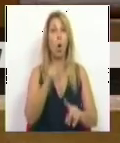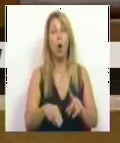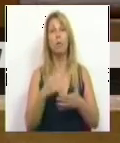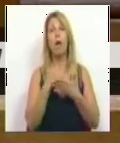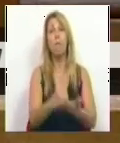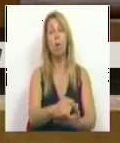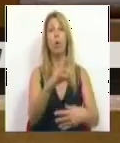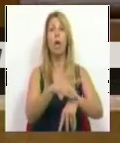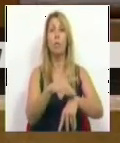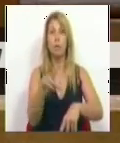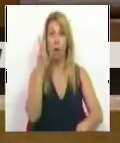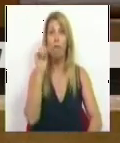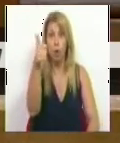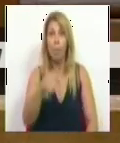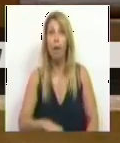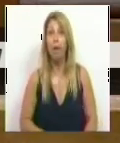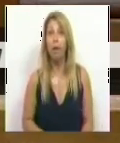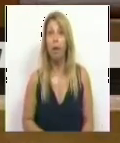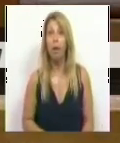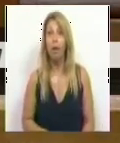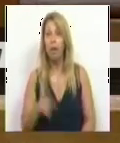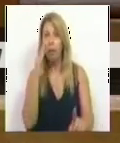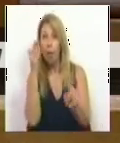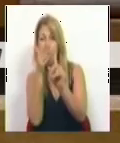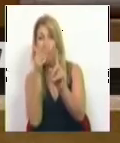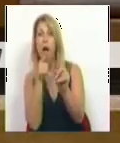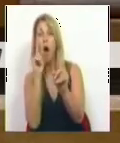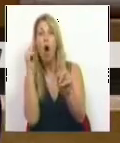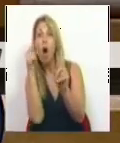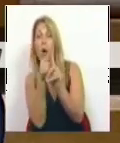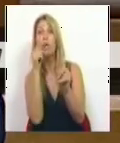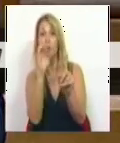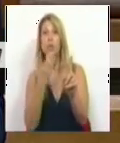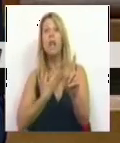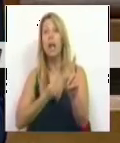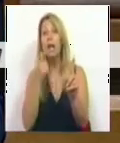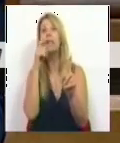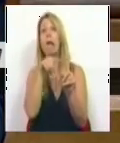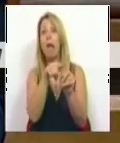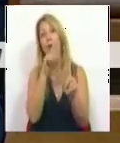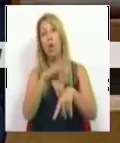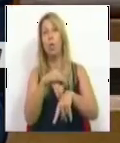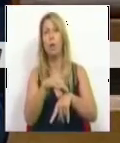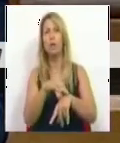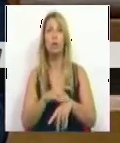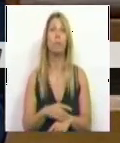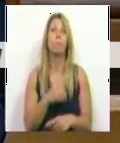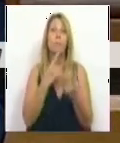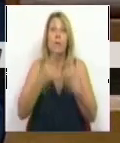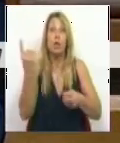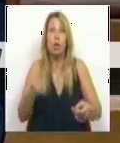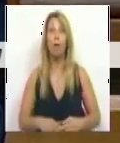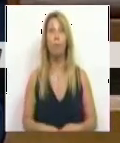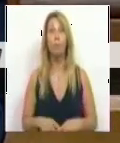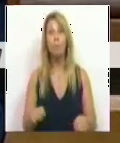doença. Ouviram bem? O alvo do CDS são agora os doentes. Estranho? Do partido